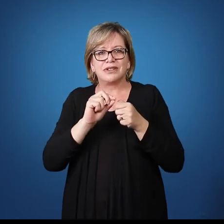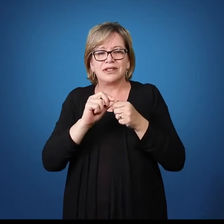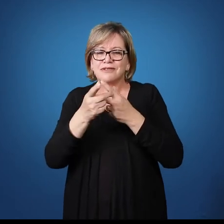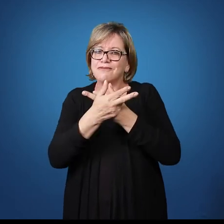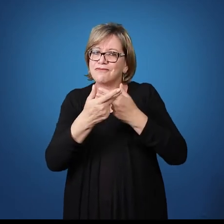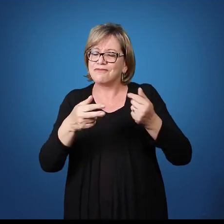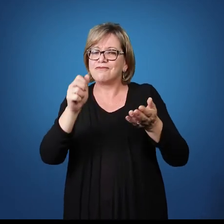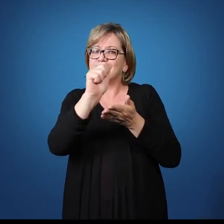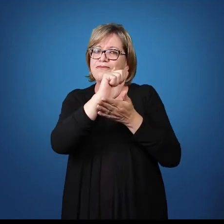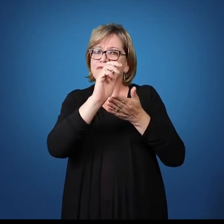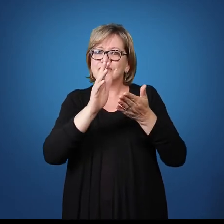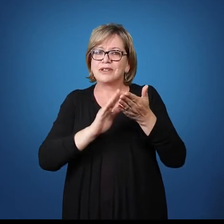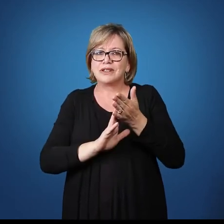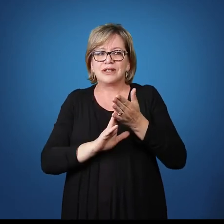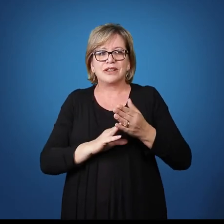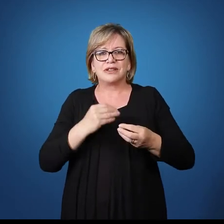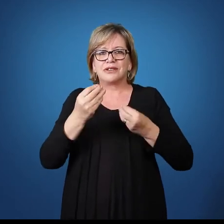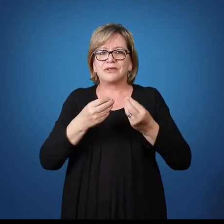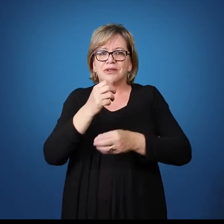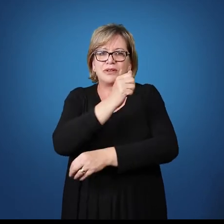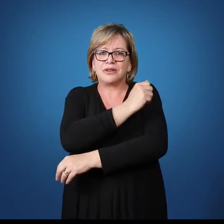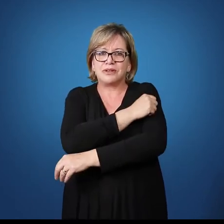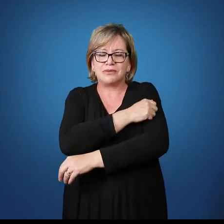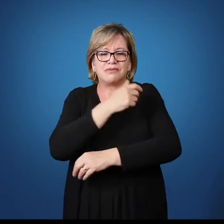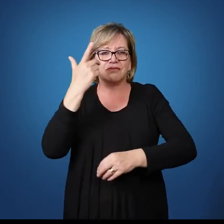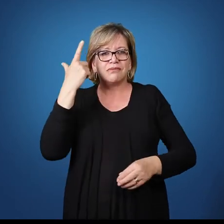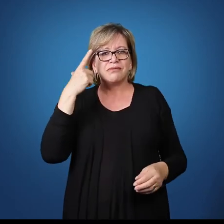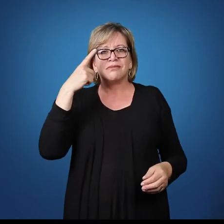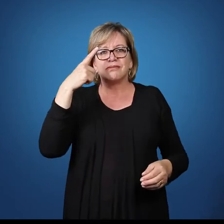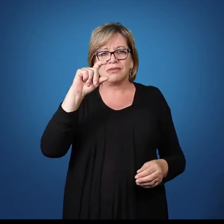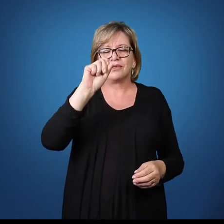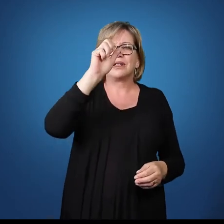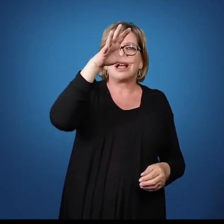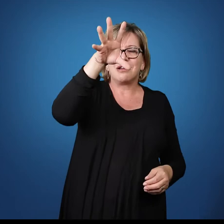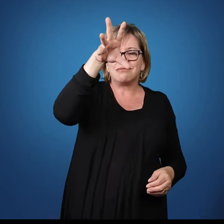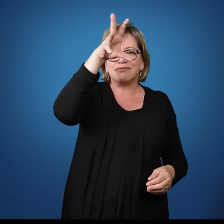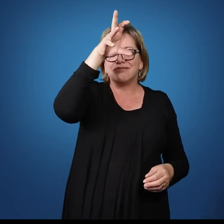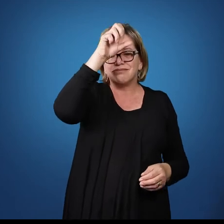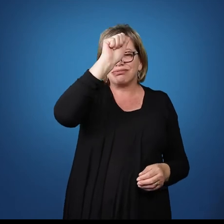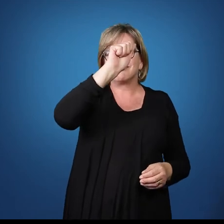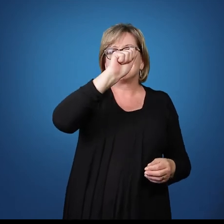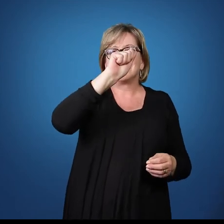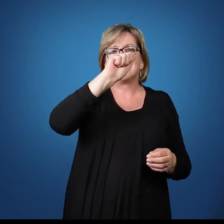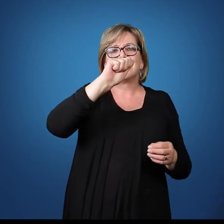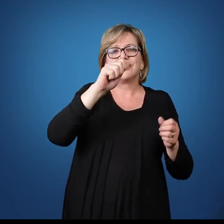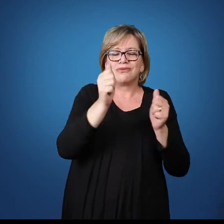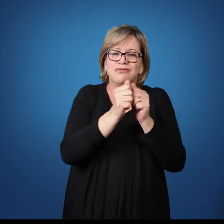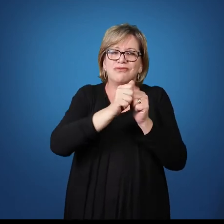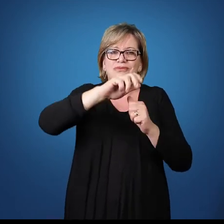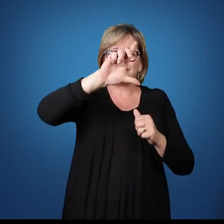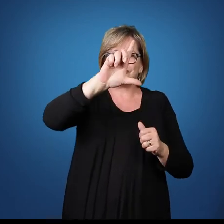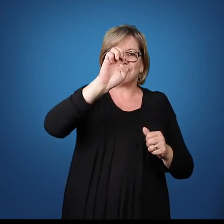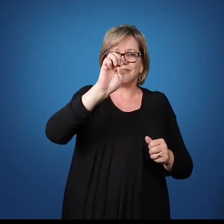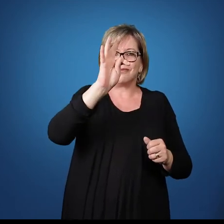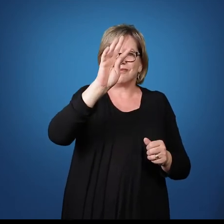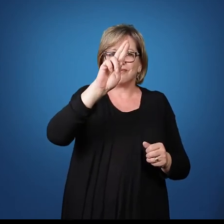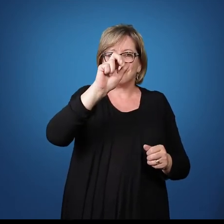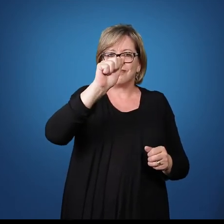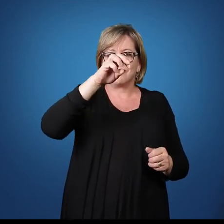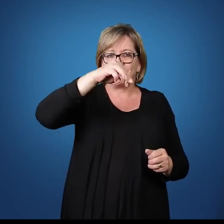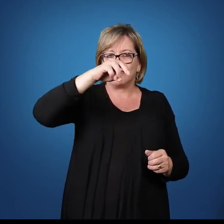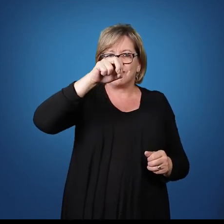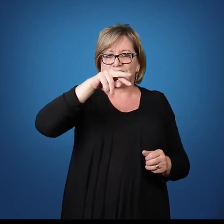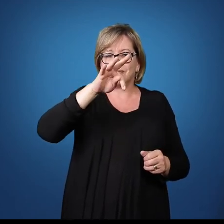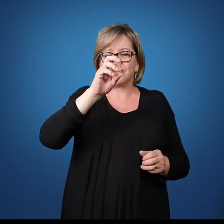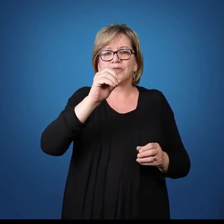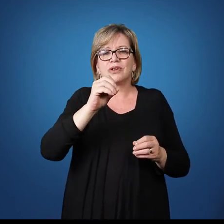várias atividades para que o aluno consiga alfabetizar através do letramento, né? Então, quais são essas